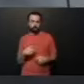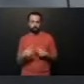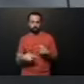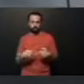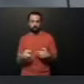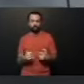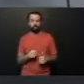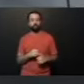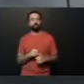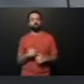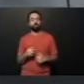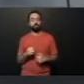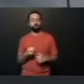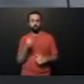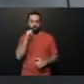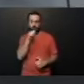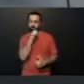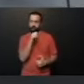os dentes.